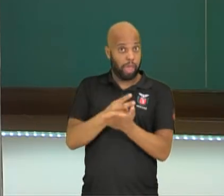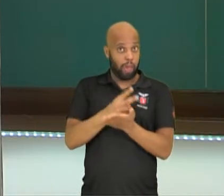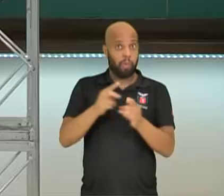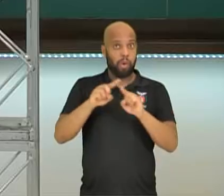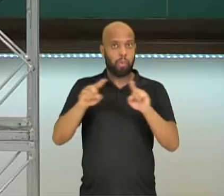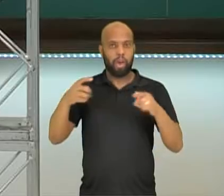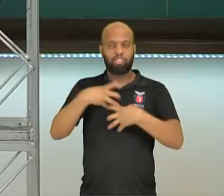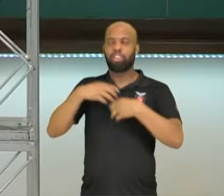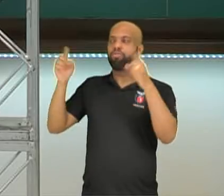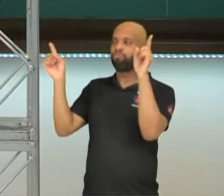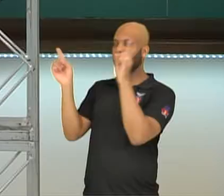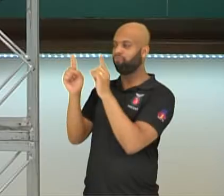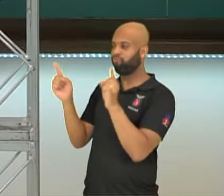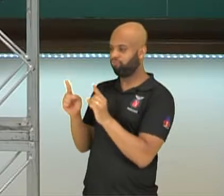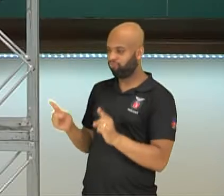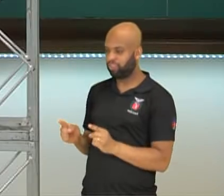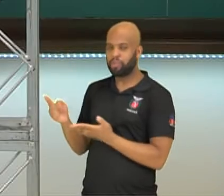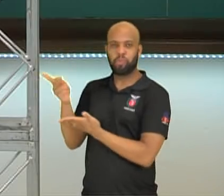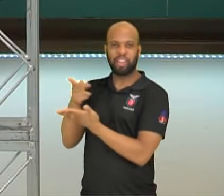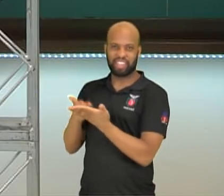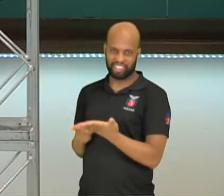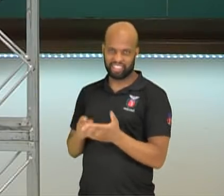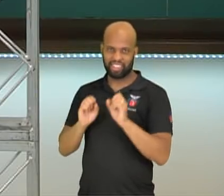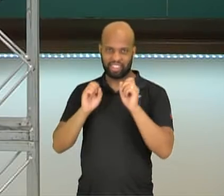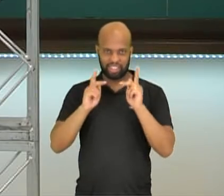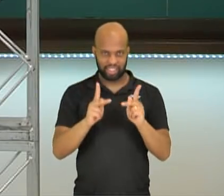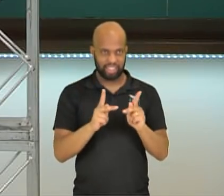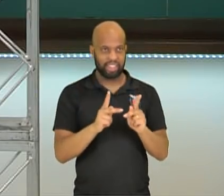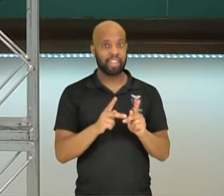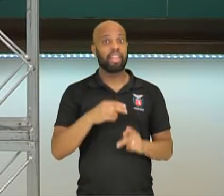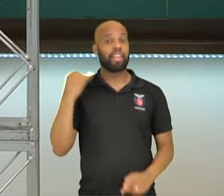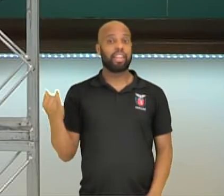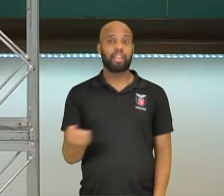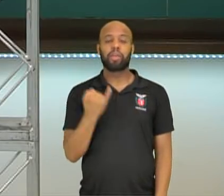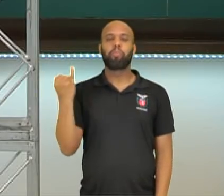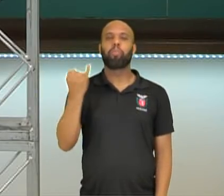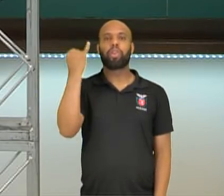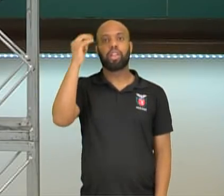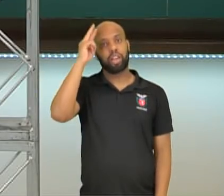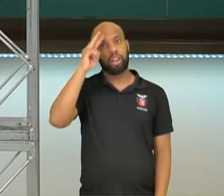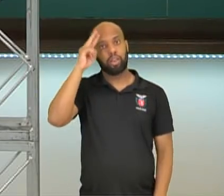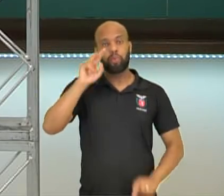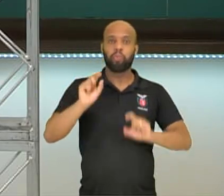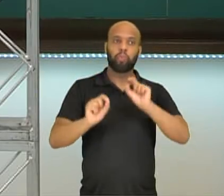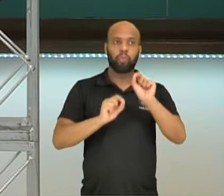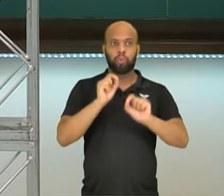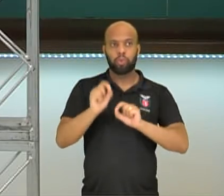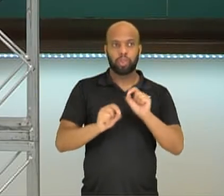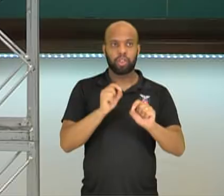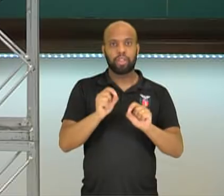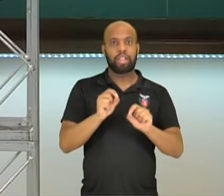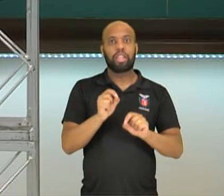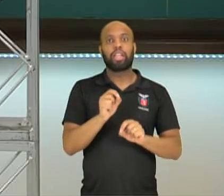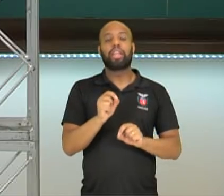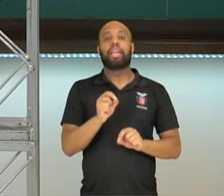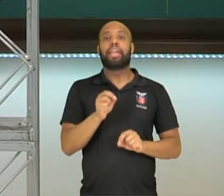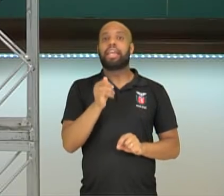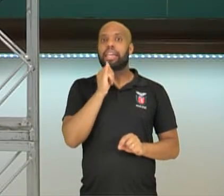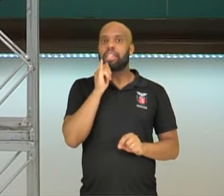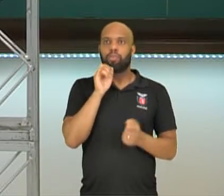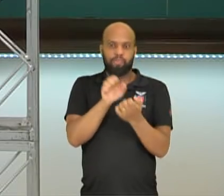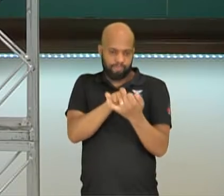texto, só que agora em prosa. Não esqueçamos, pessoal, não existe